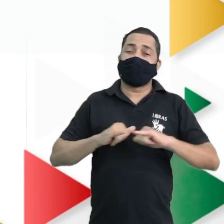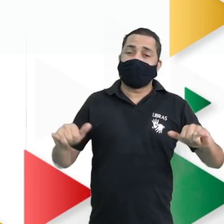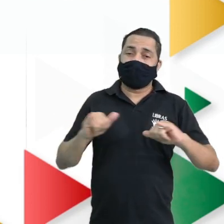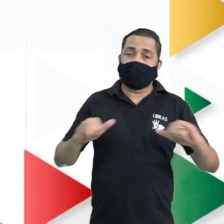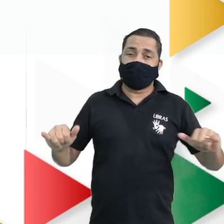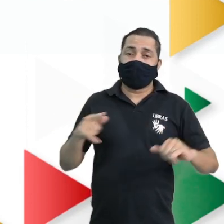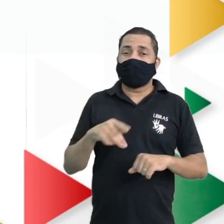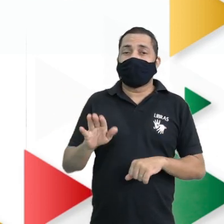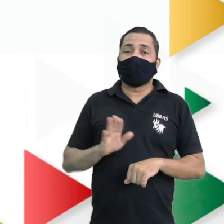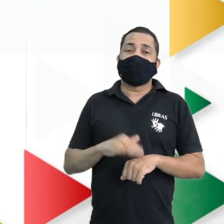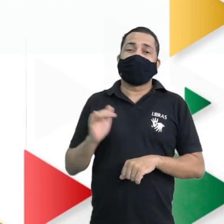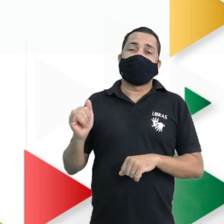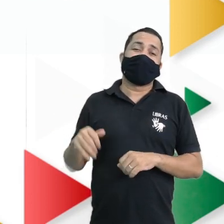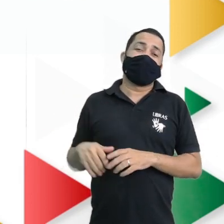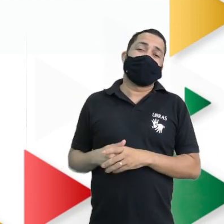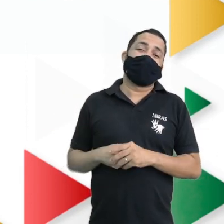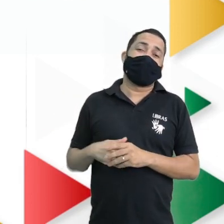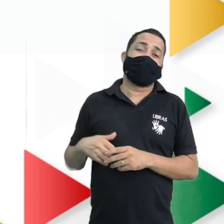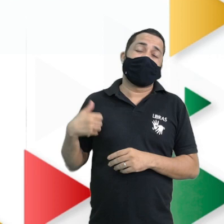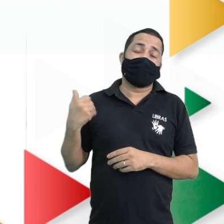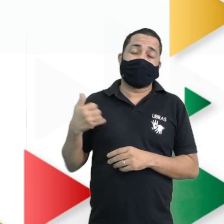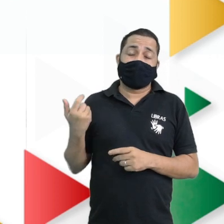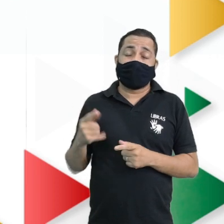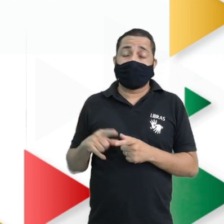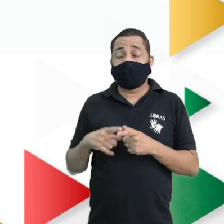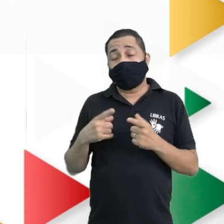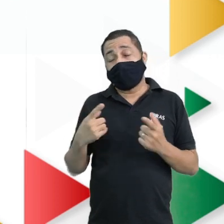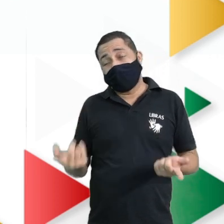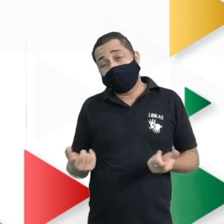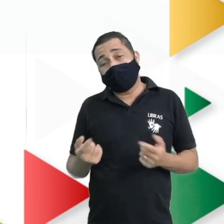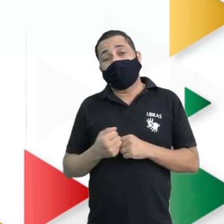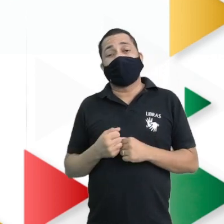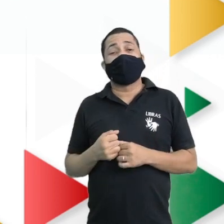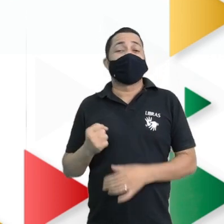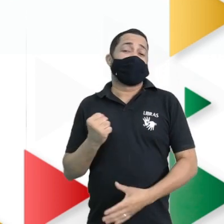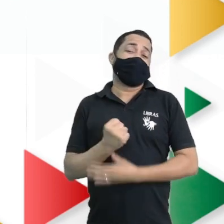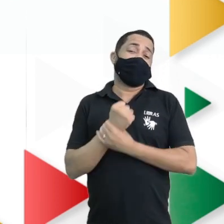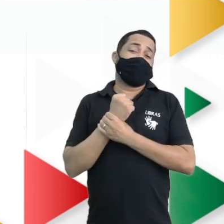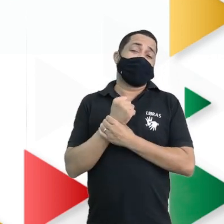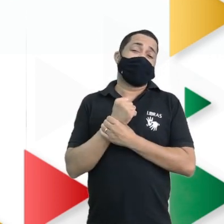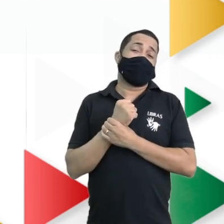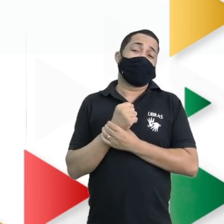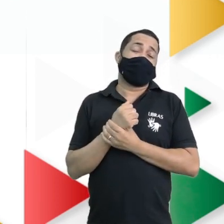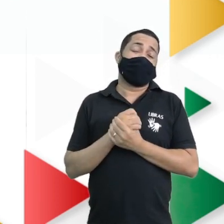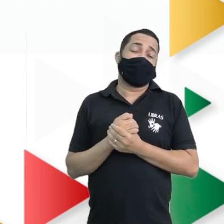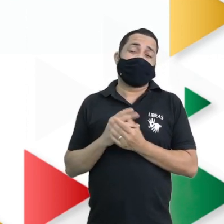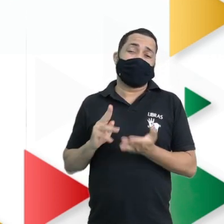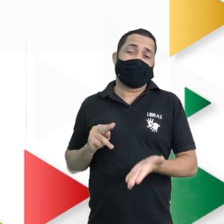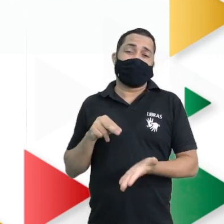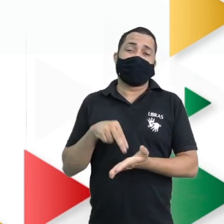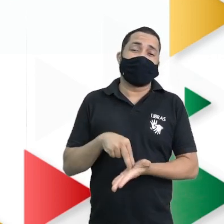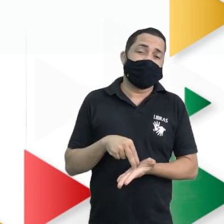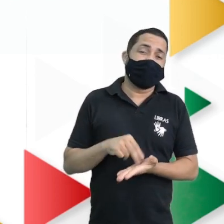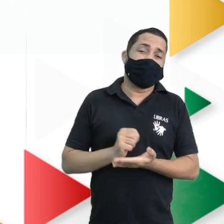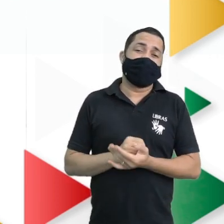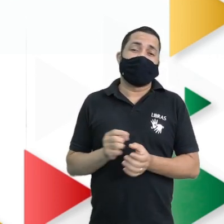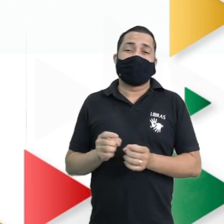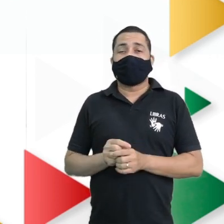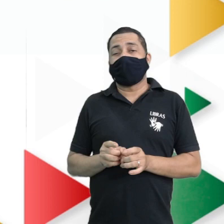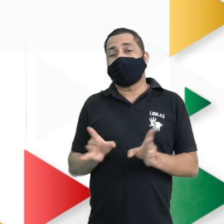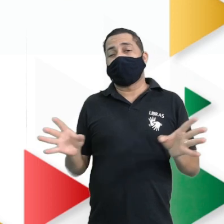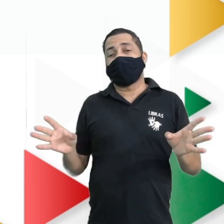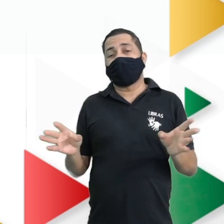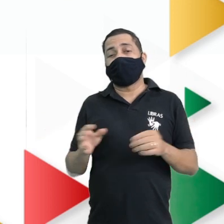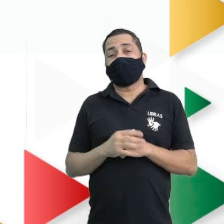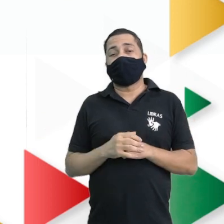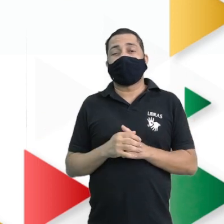II como maior de idade. Mas as forças conservadoras se colocaram em oposição aos liberais, que por